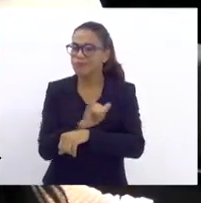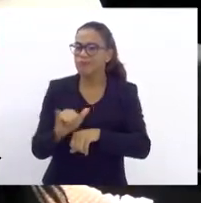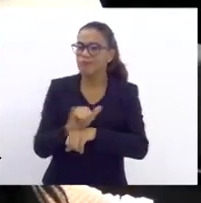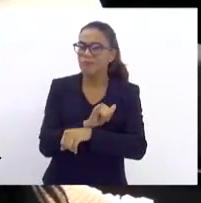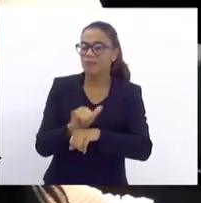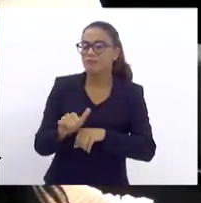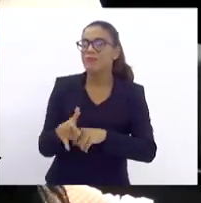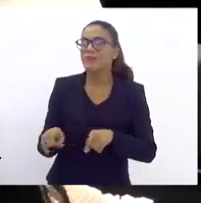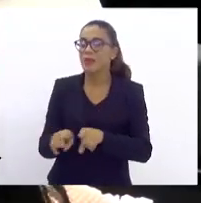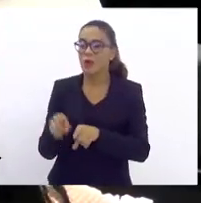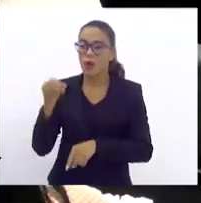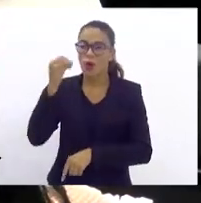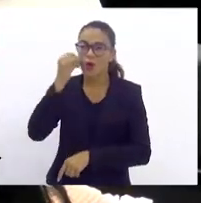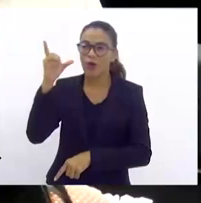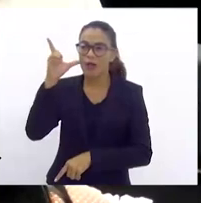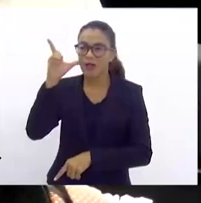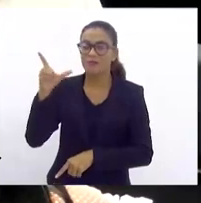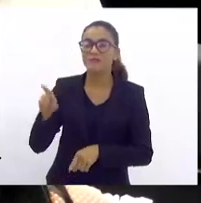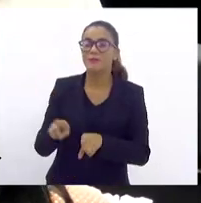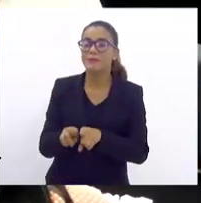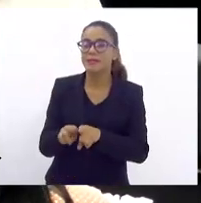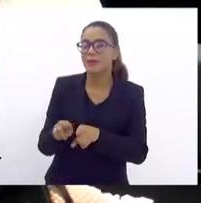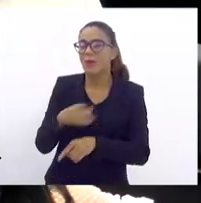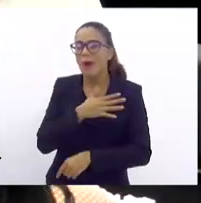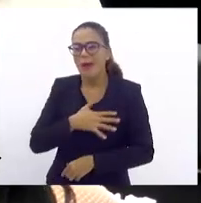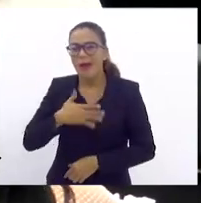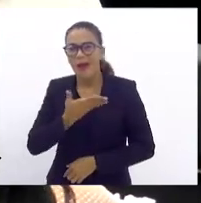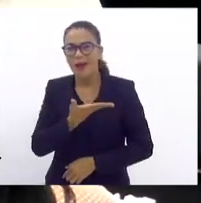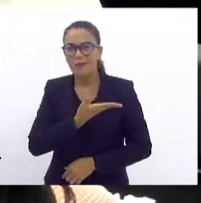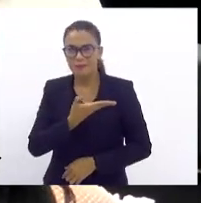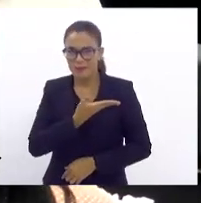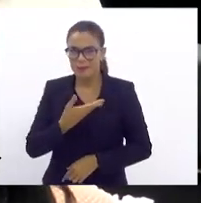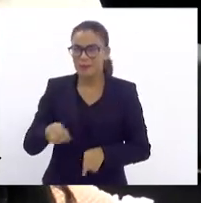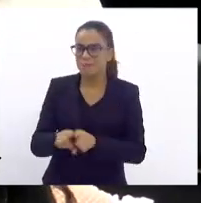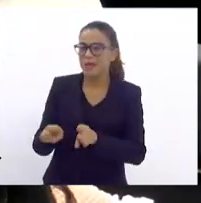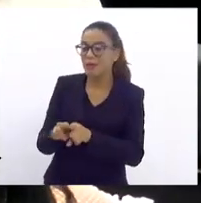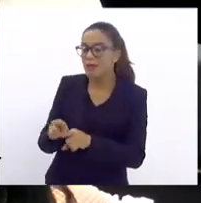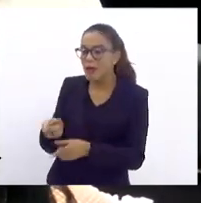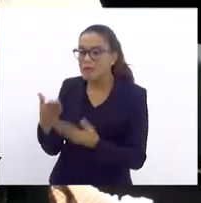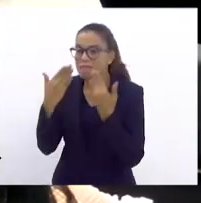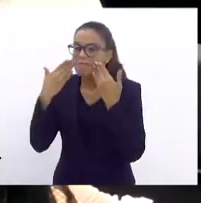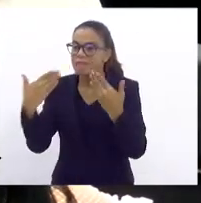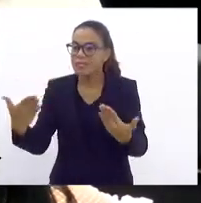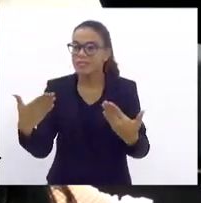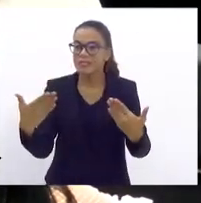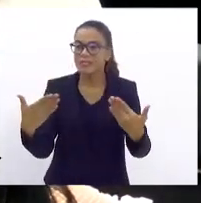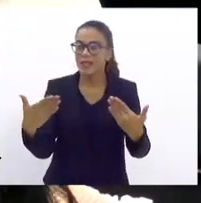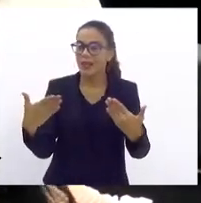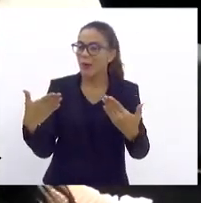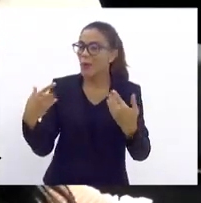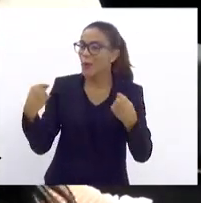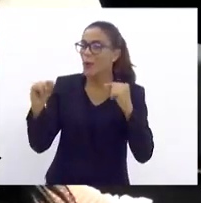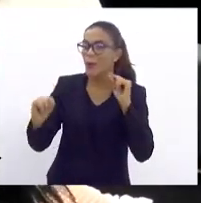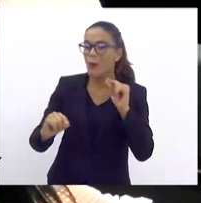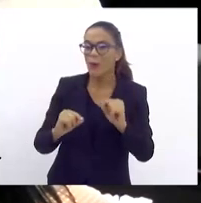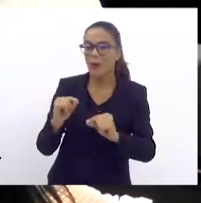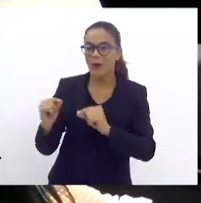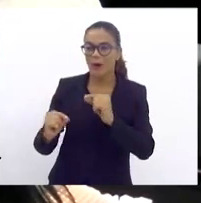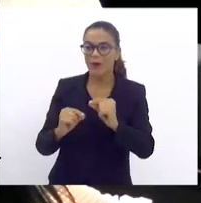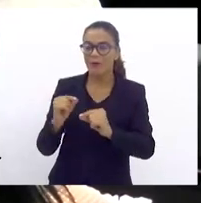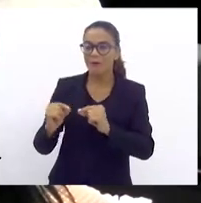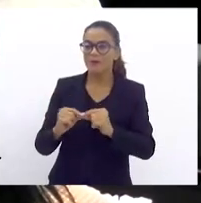então o Otávio um grande como eu disse um grande amigo e nos dá aqui de Cara este esta grande